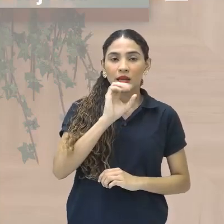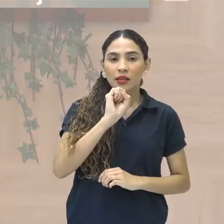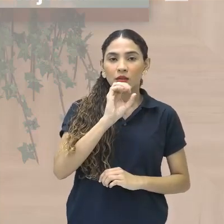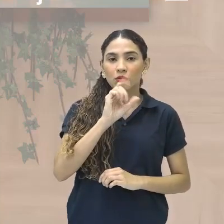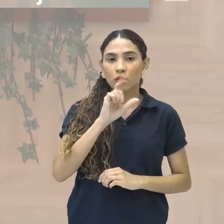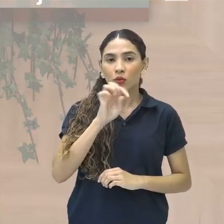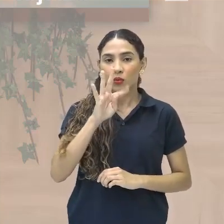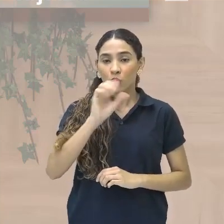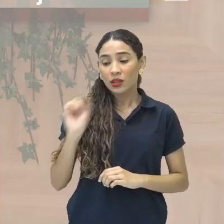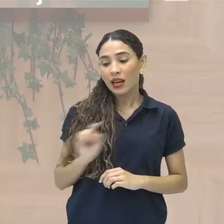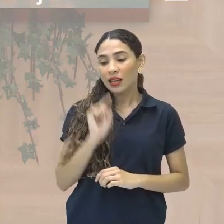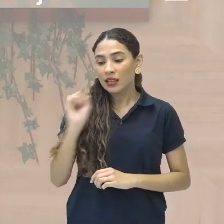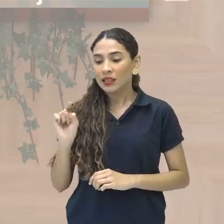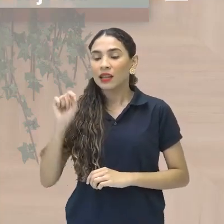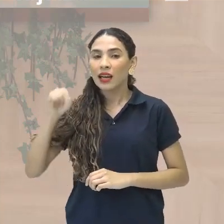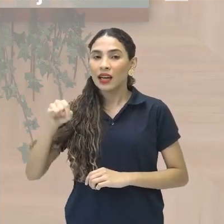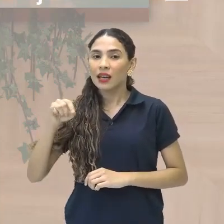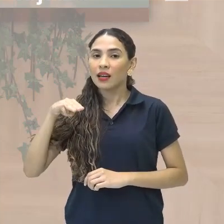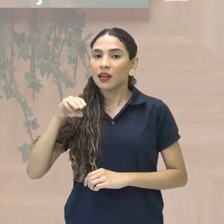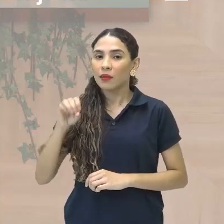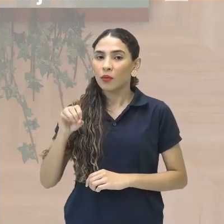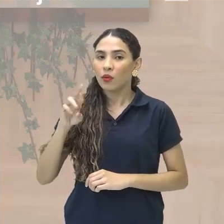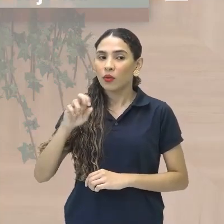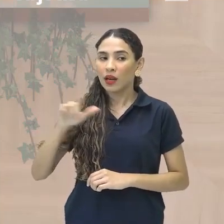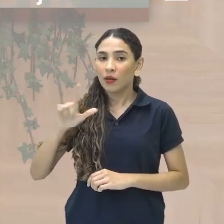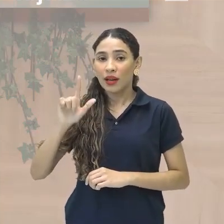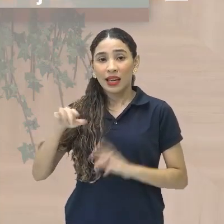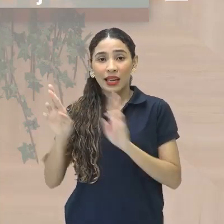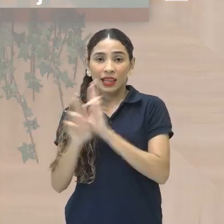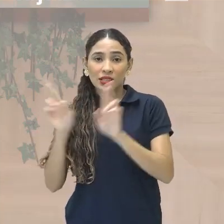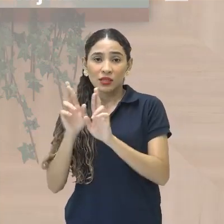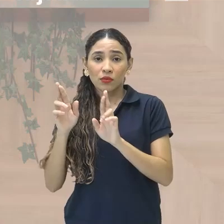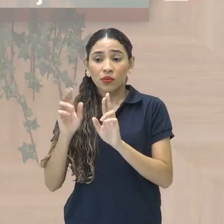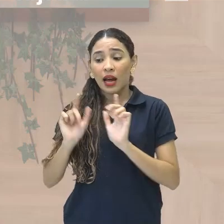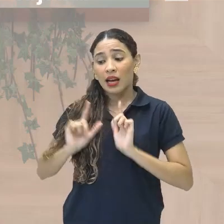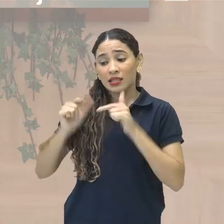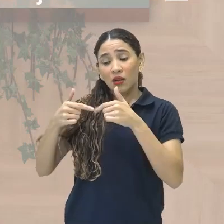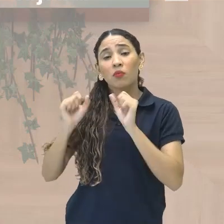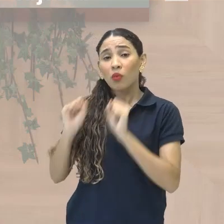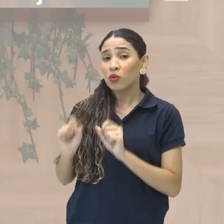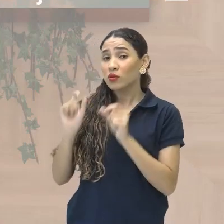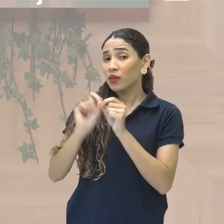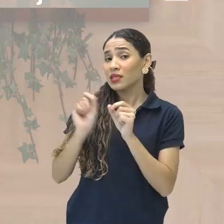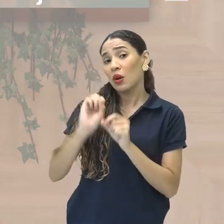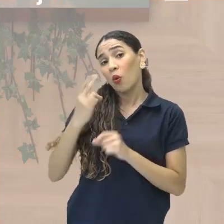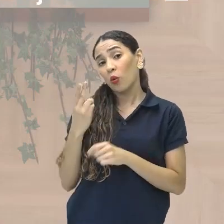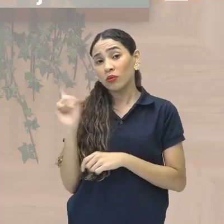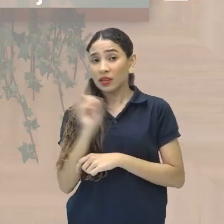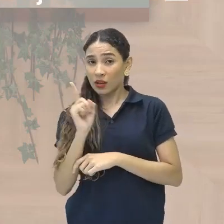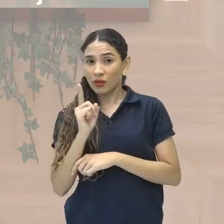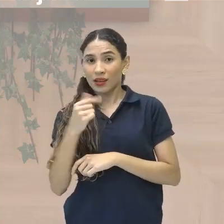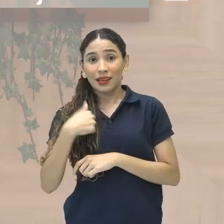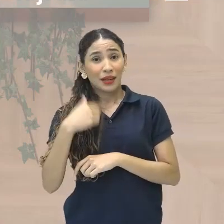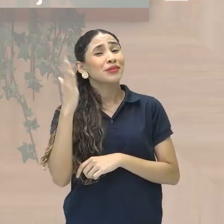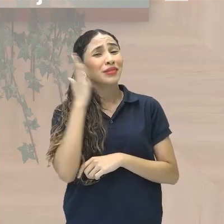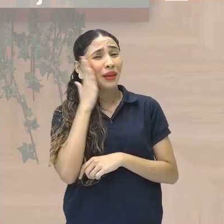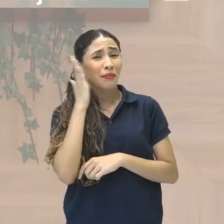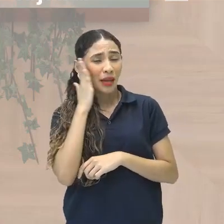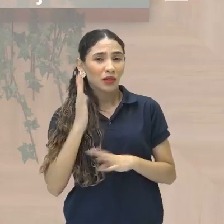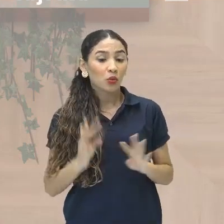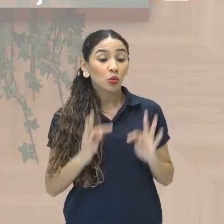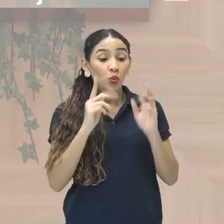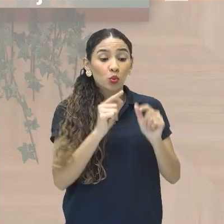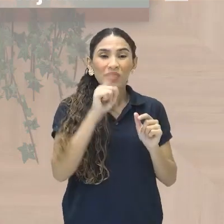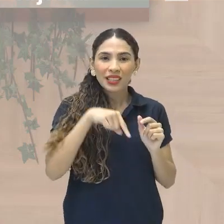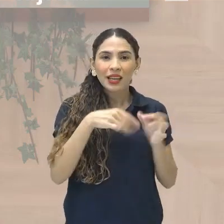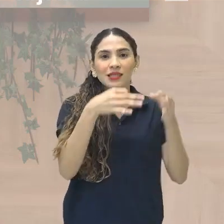ela é relativa. Porque a minha ação eu posso fazer ou não. Mesmo sabendo absoluto o